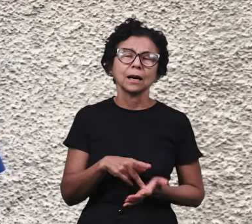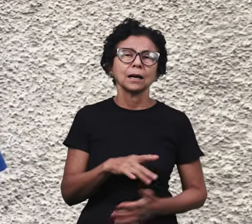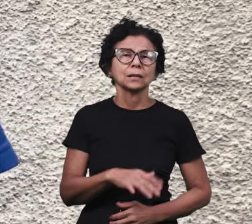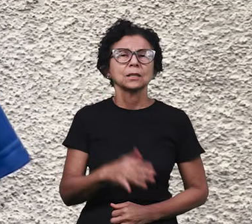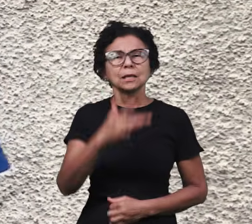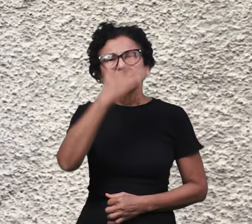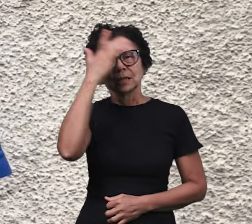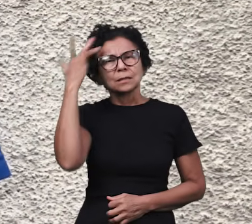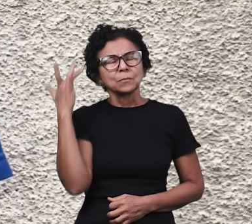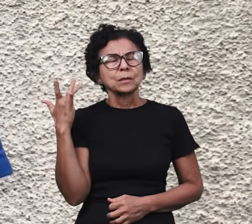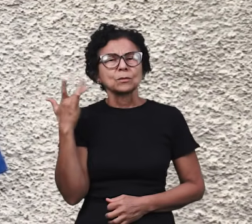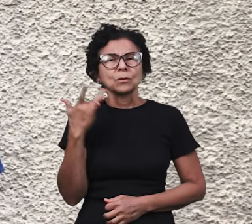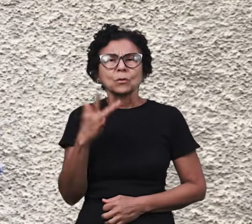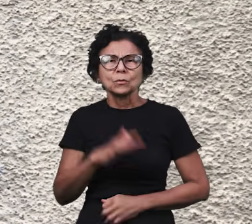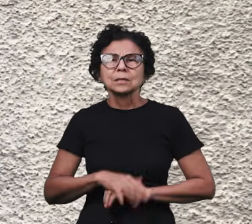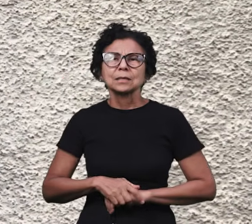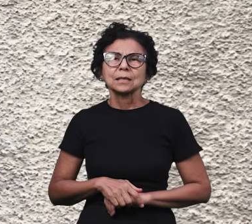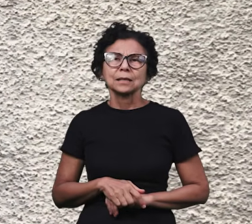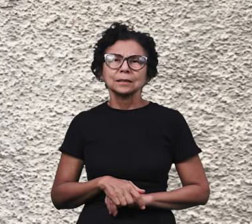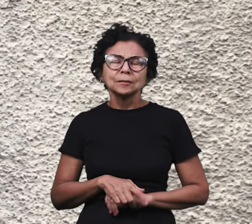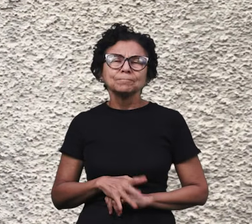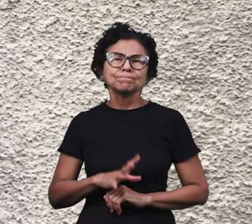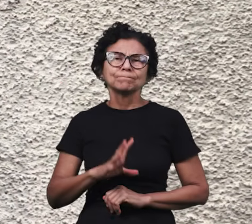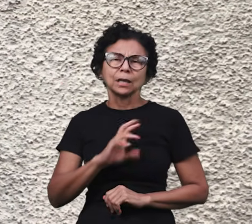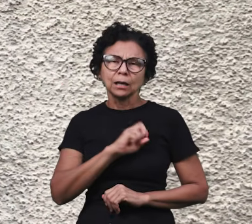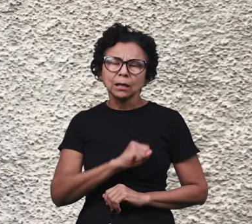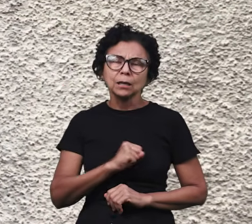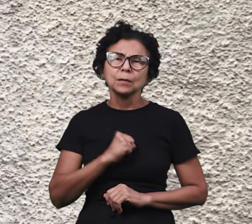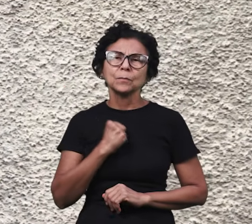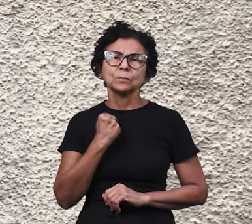pessoas solidárias. Então, eu fico